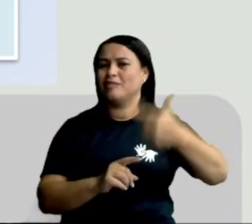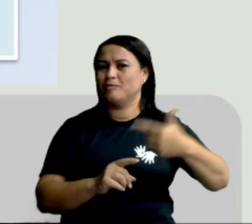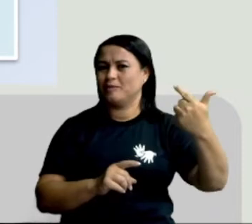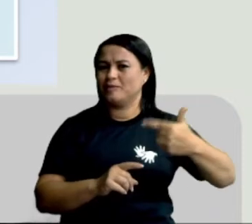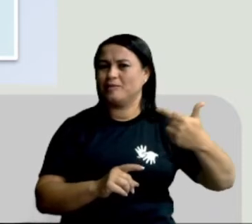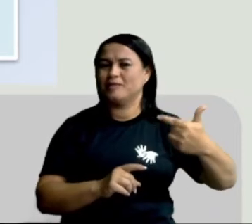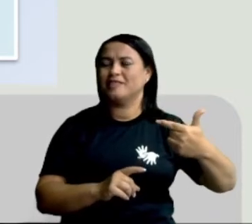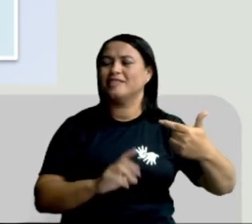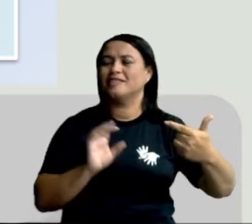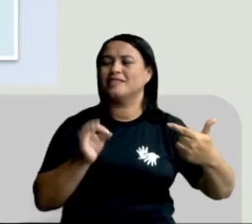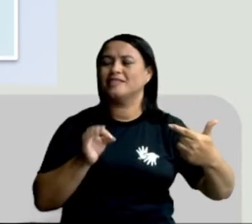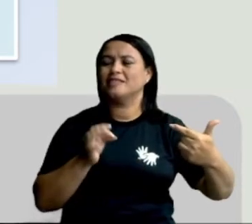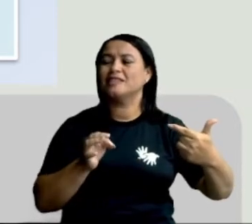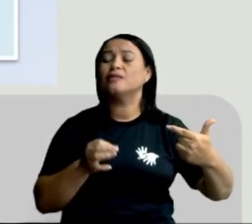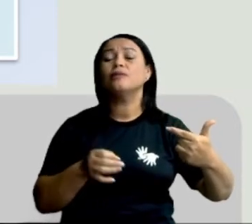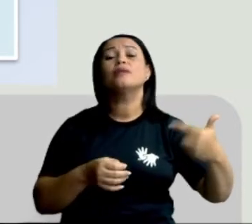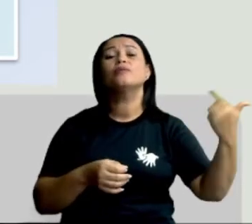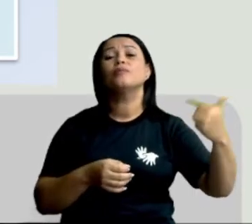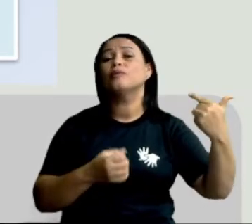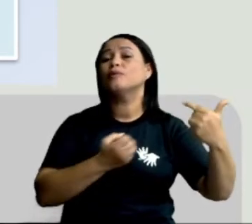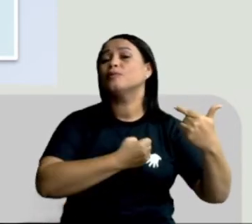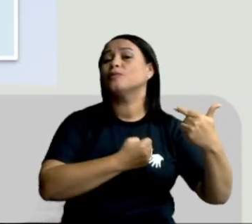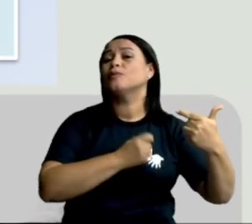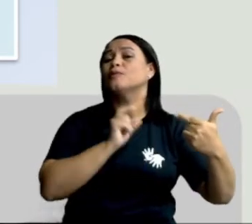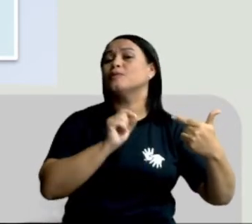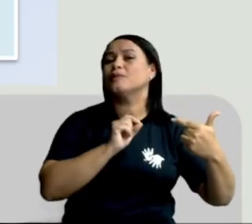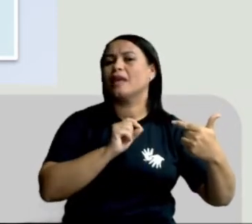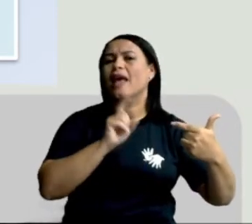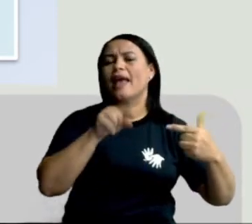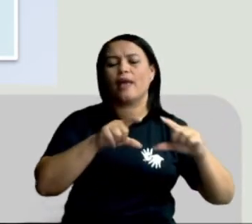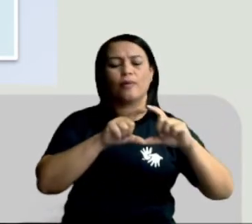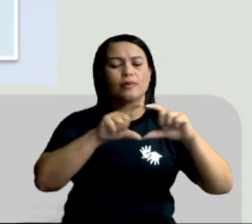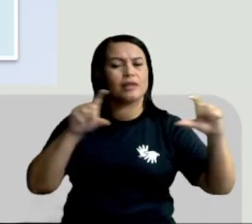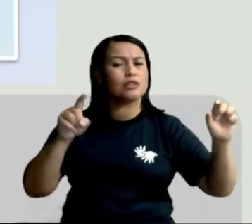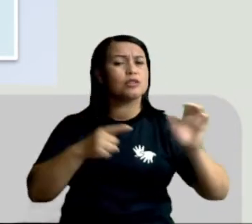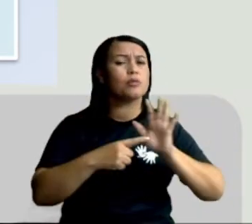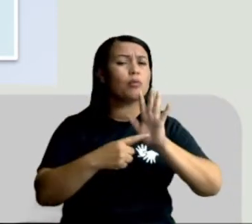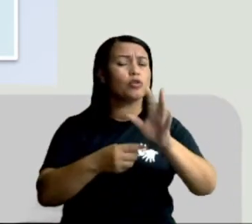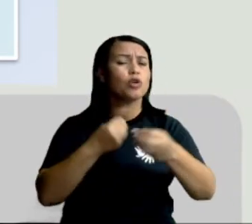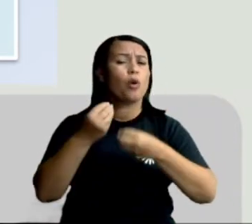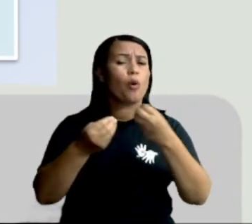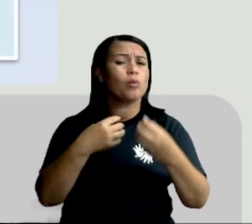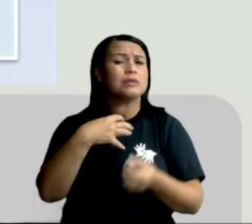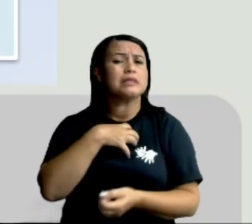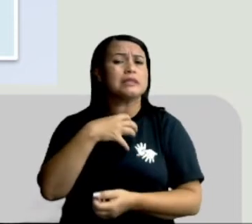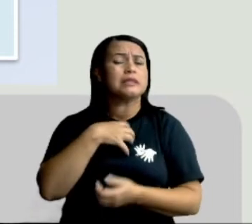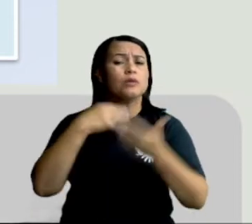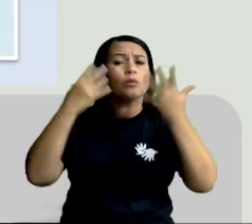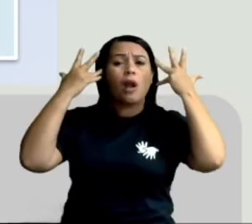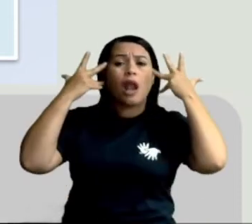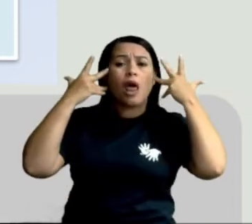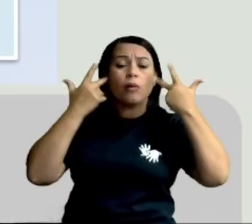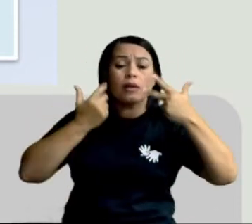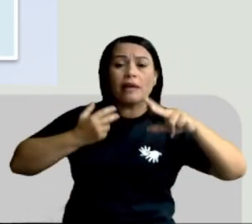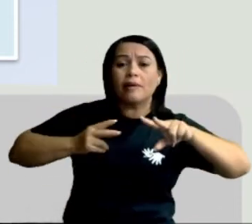número 2. Então, a número 2 é o trecho que mostra como o leão se sentiu ao ficar